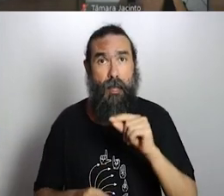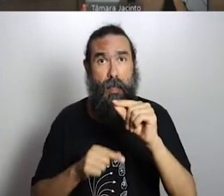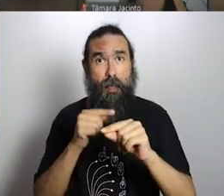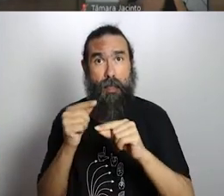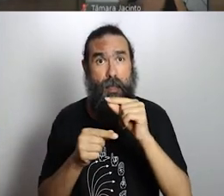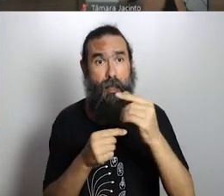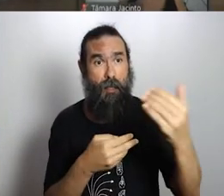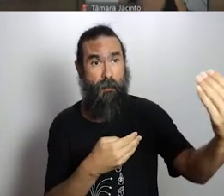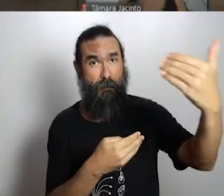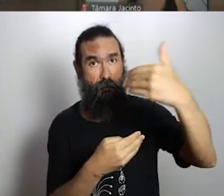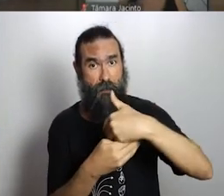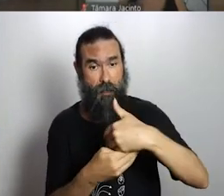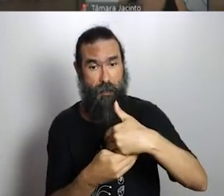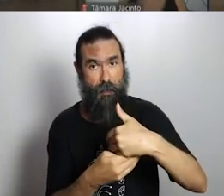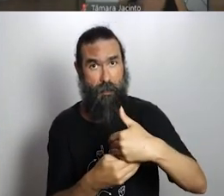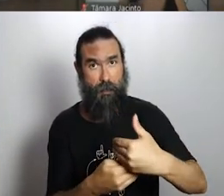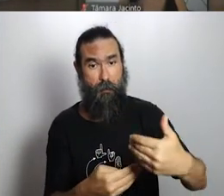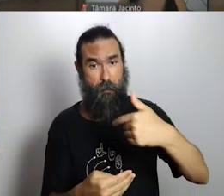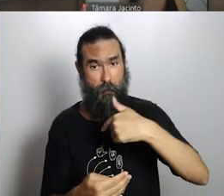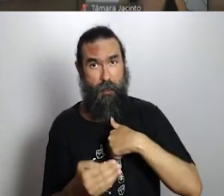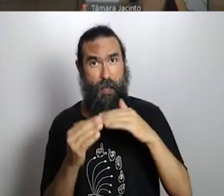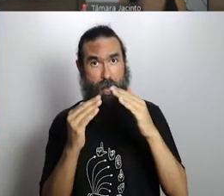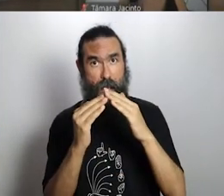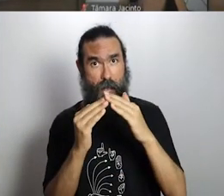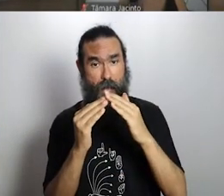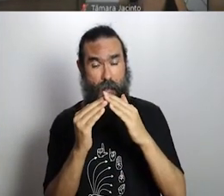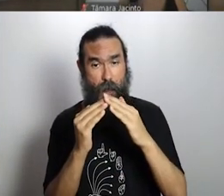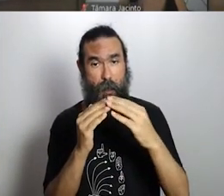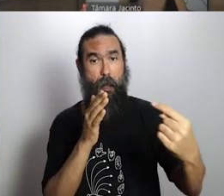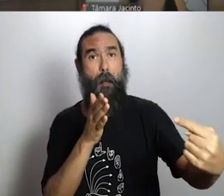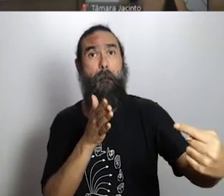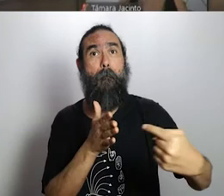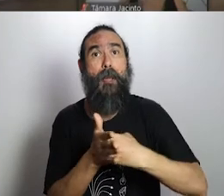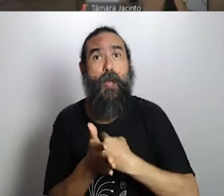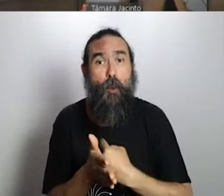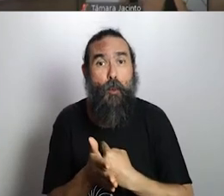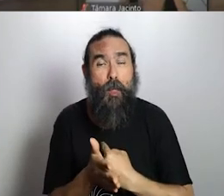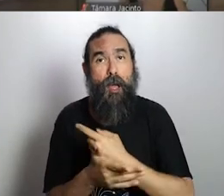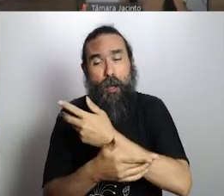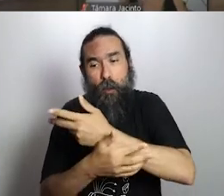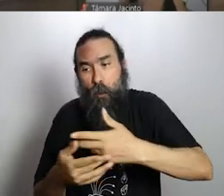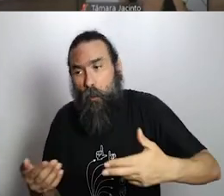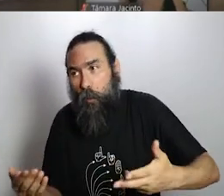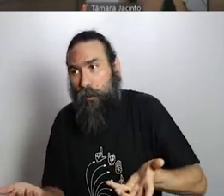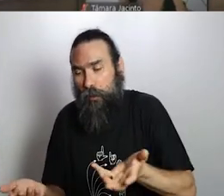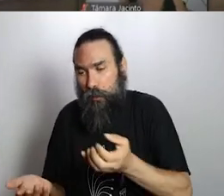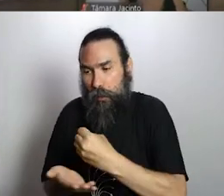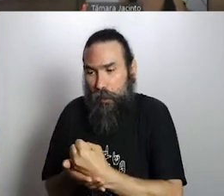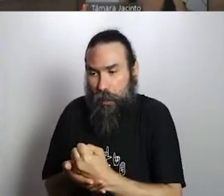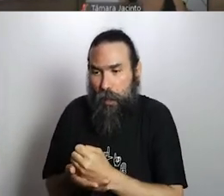Quem vem à minha porta e pergunta: essa folha serve para achar para esse incômodo?